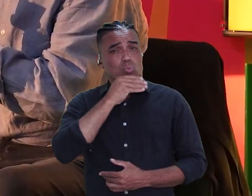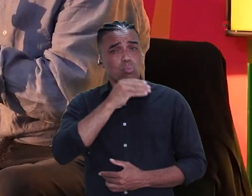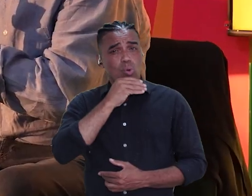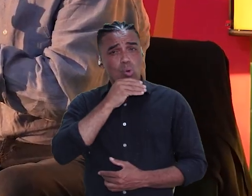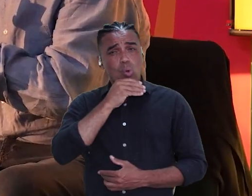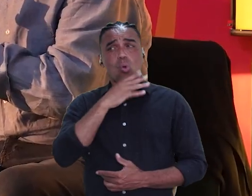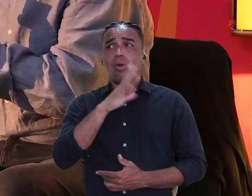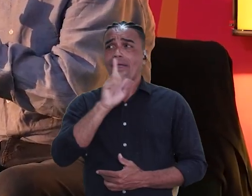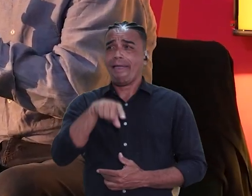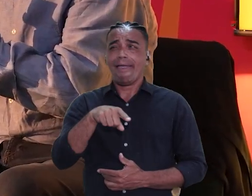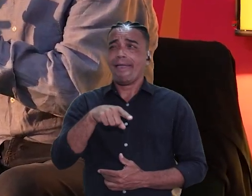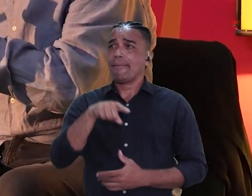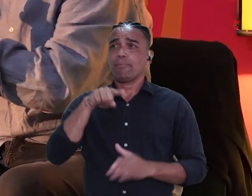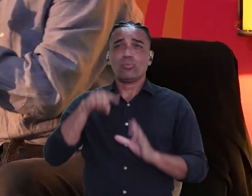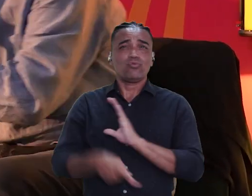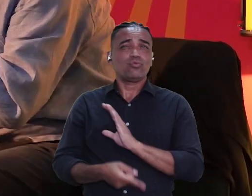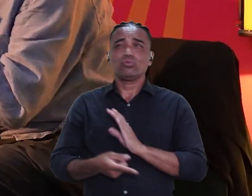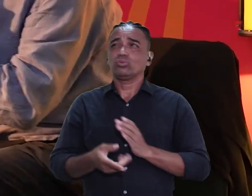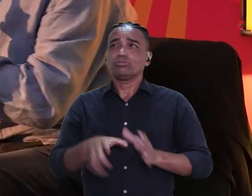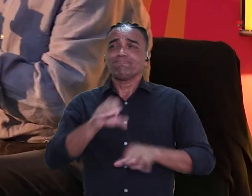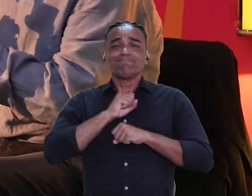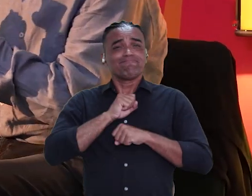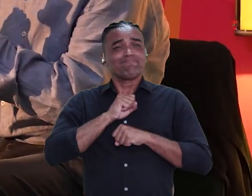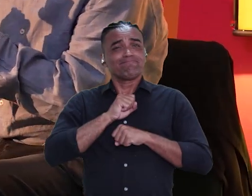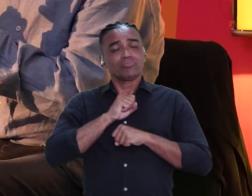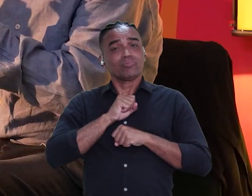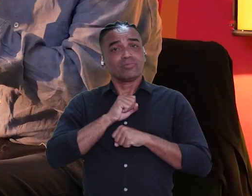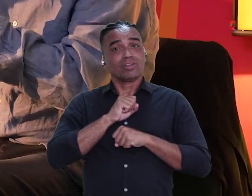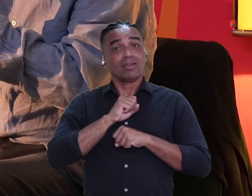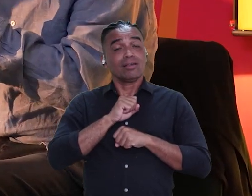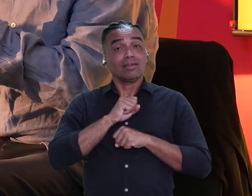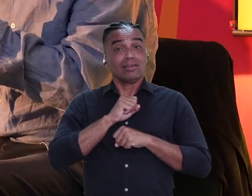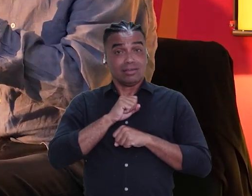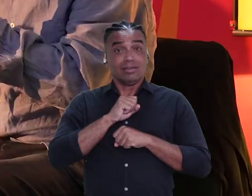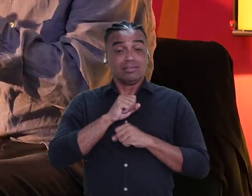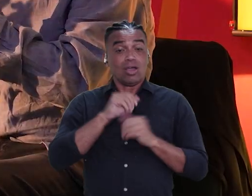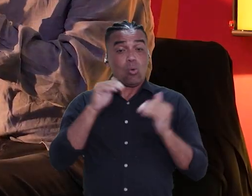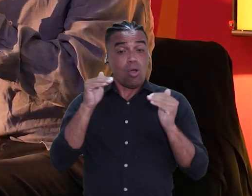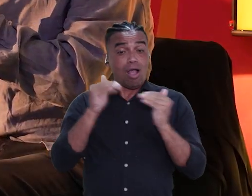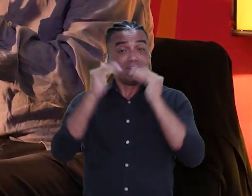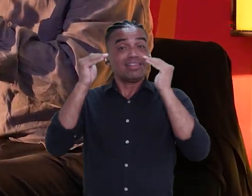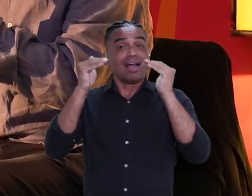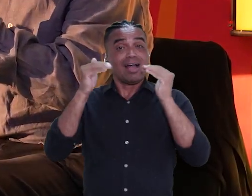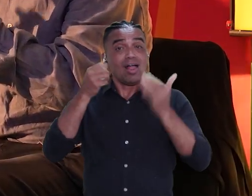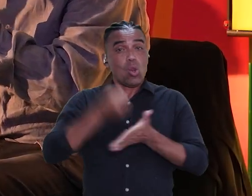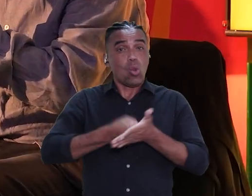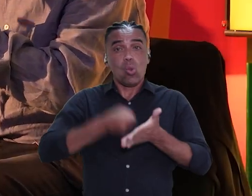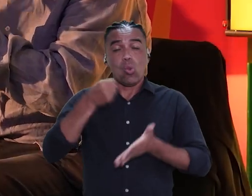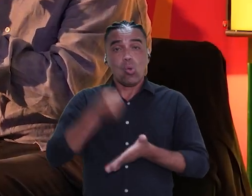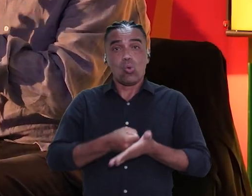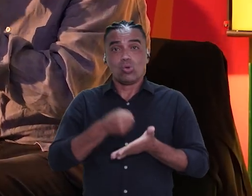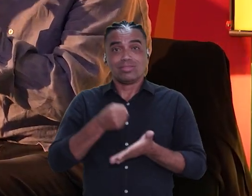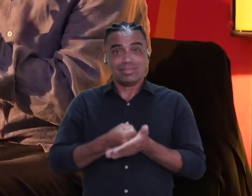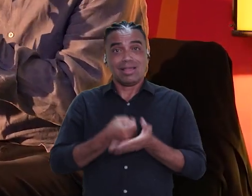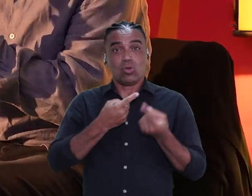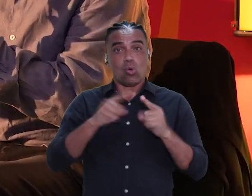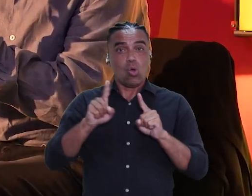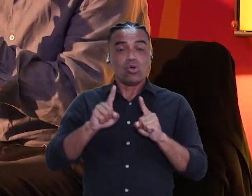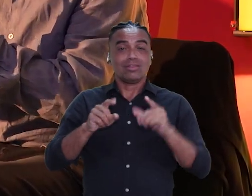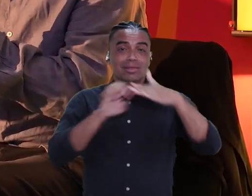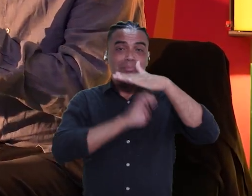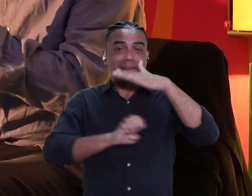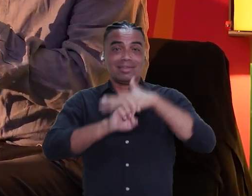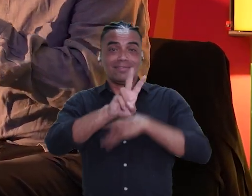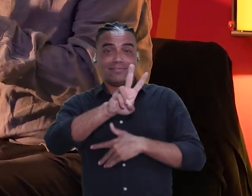com o Drummond, os Krenak, a afinidade de que eles têm uma luta com a Vale.